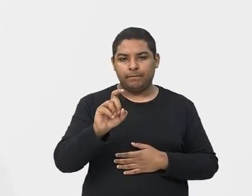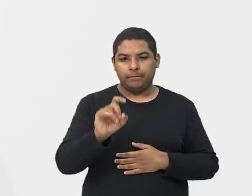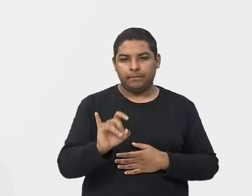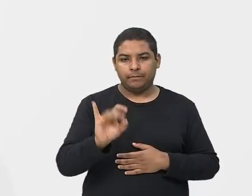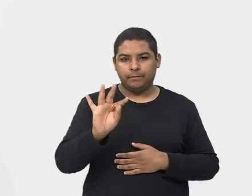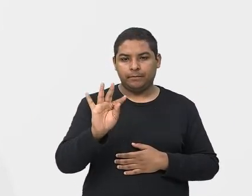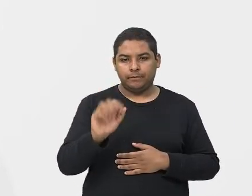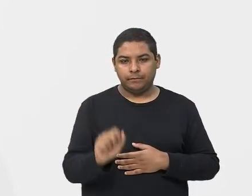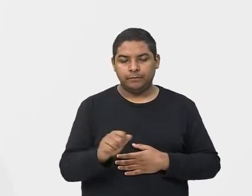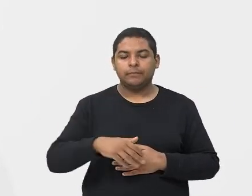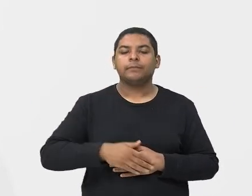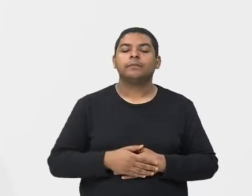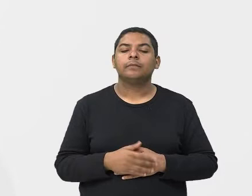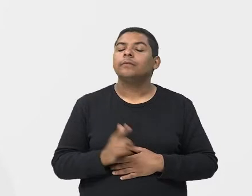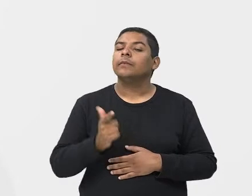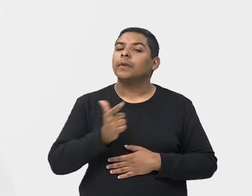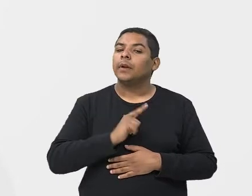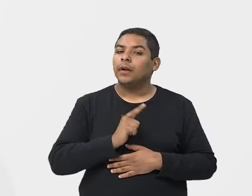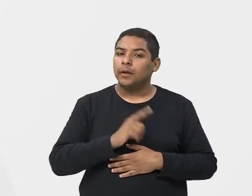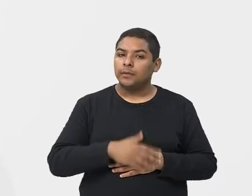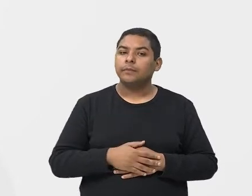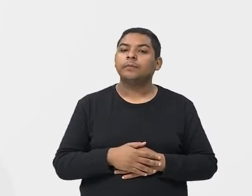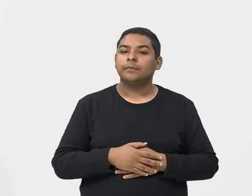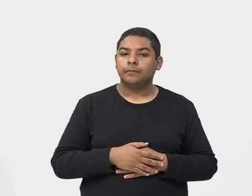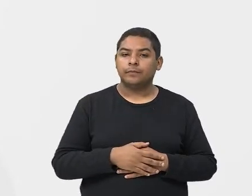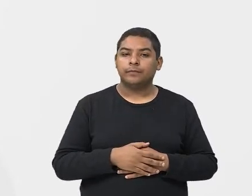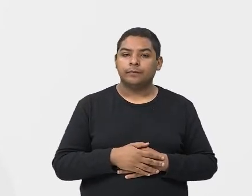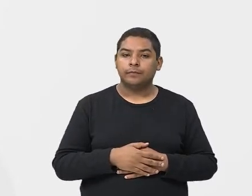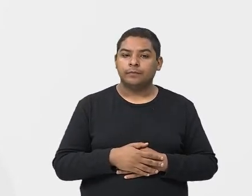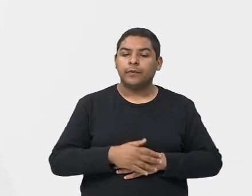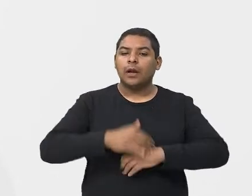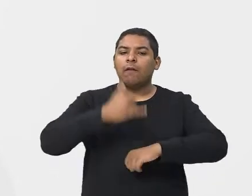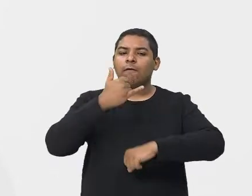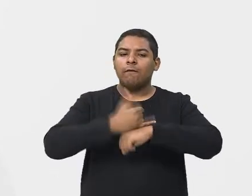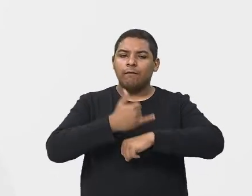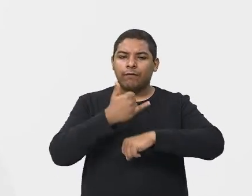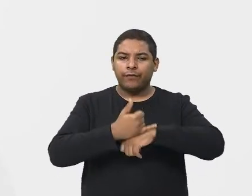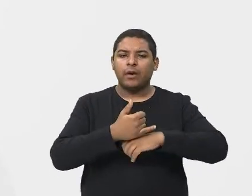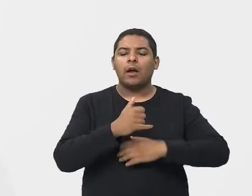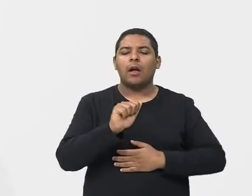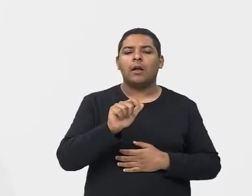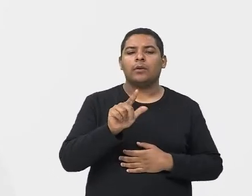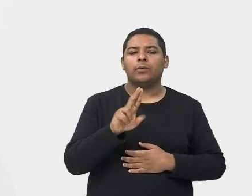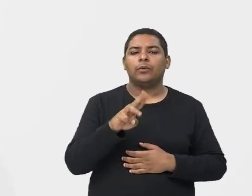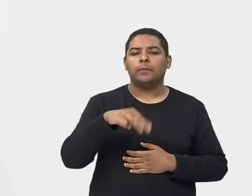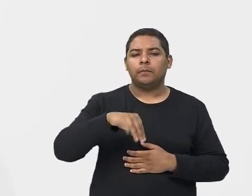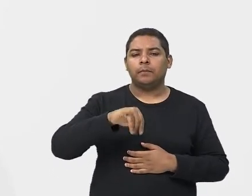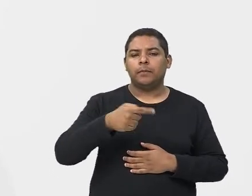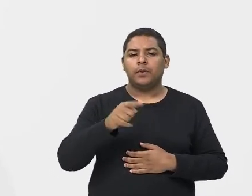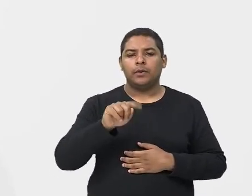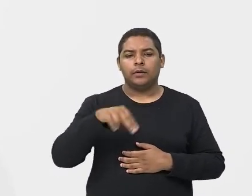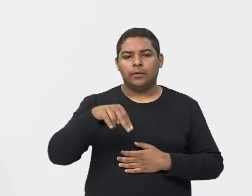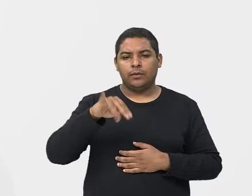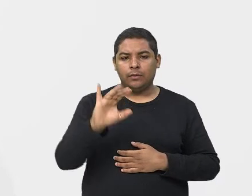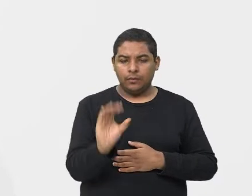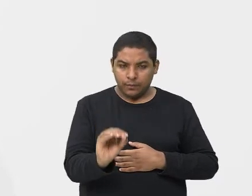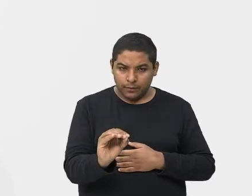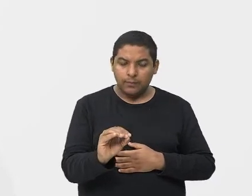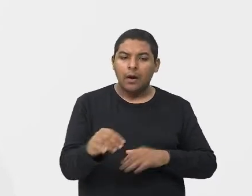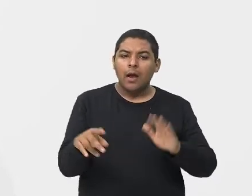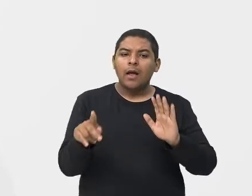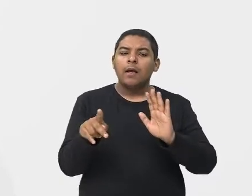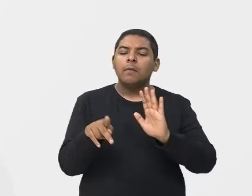Bauxita, gente, também aí é conhecido como minério de alumínio. E essa reserva, ela vai ter um marco